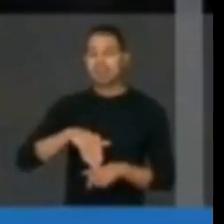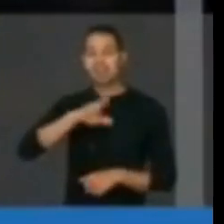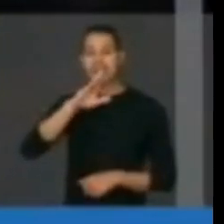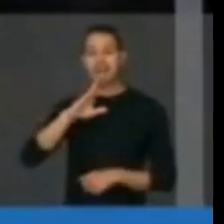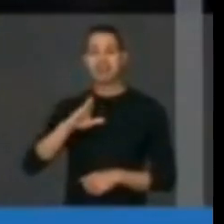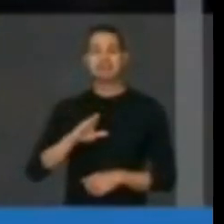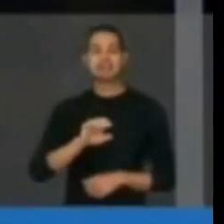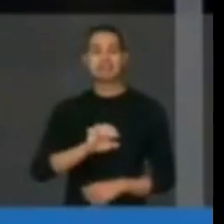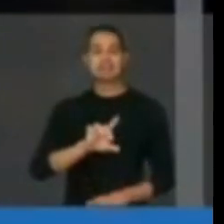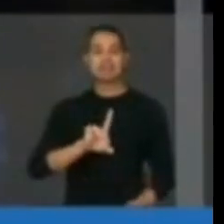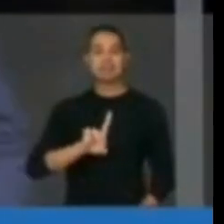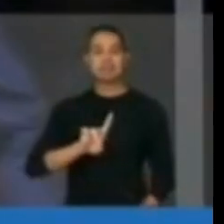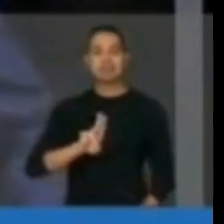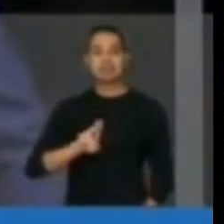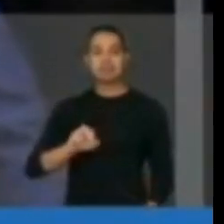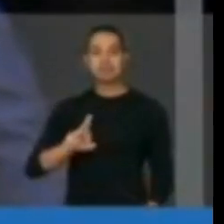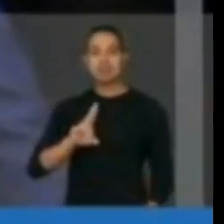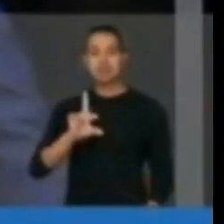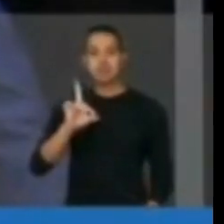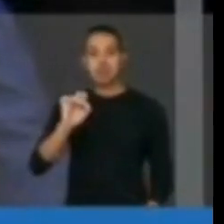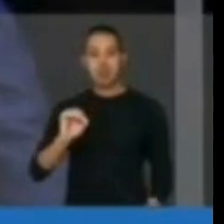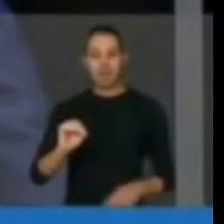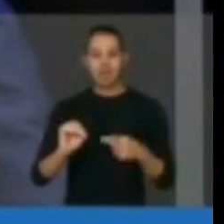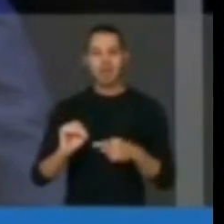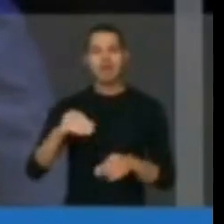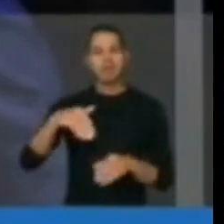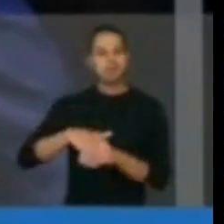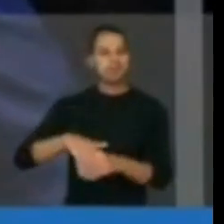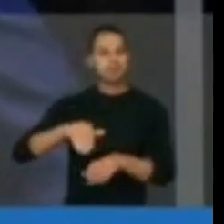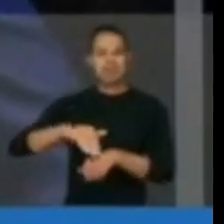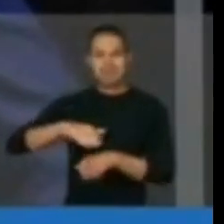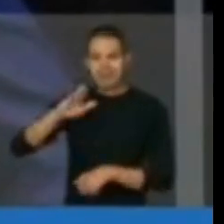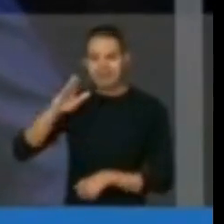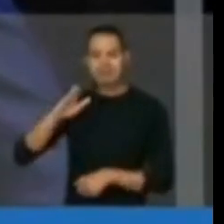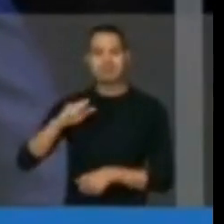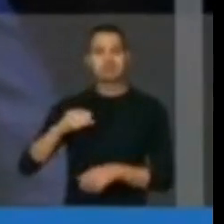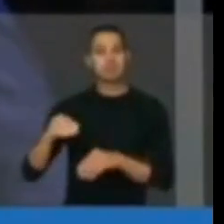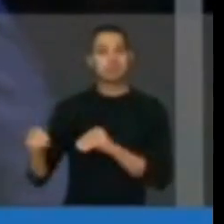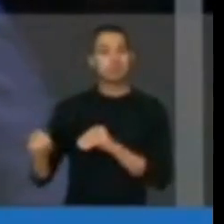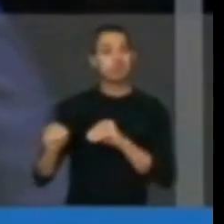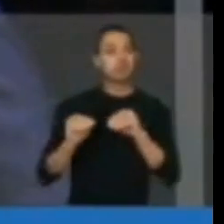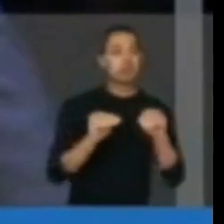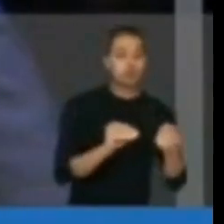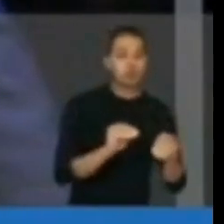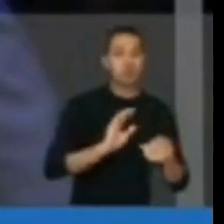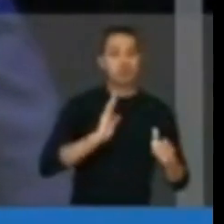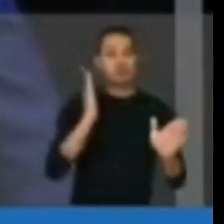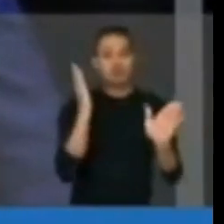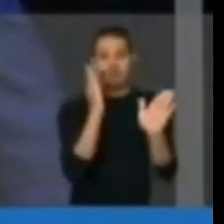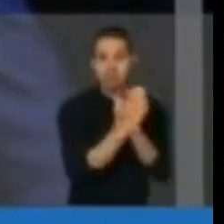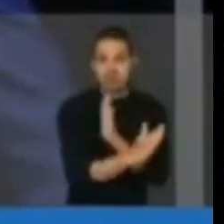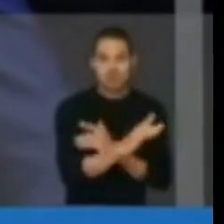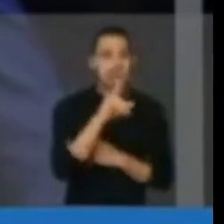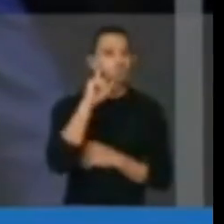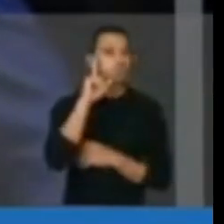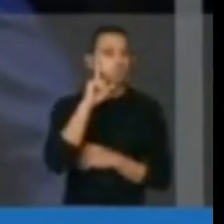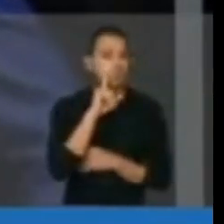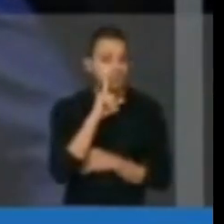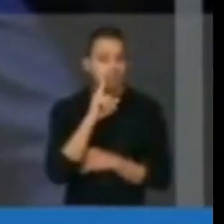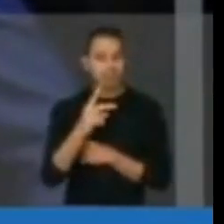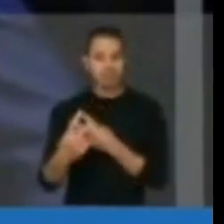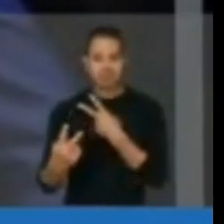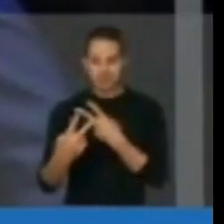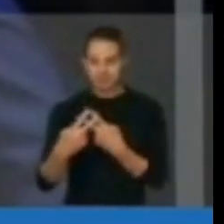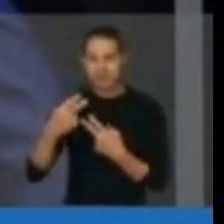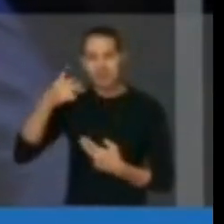Eduardo Bolsonaro, na última eleição, que teve que se asilar nos Estados Unidos para que não fosse